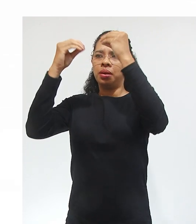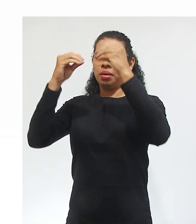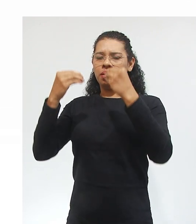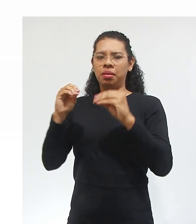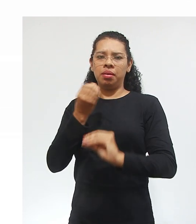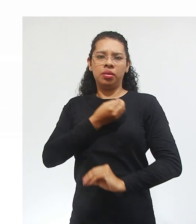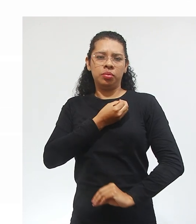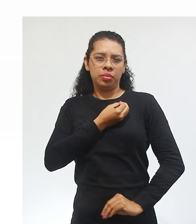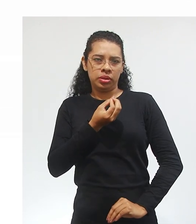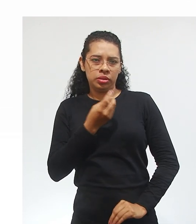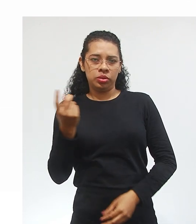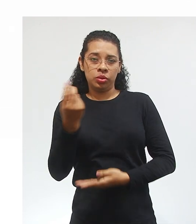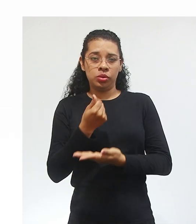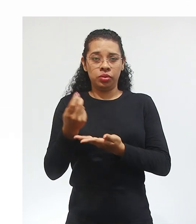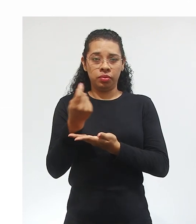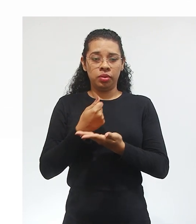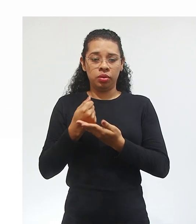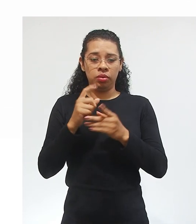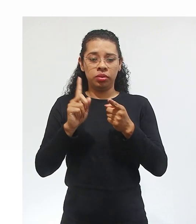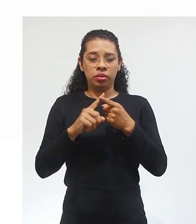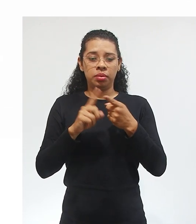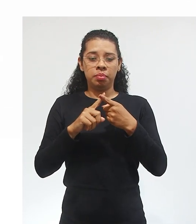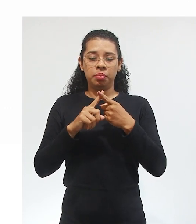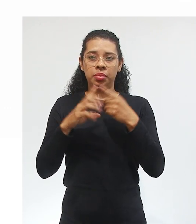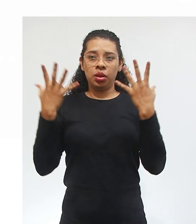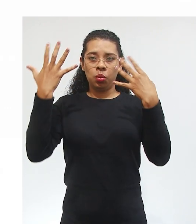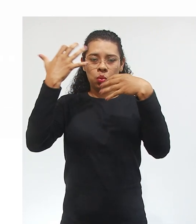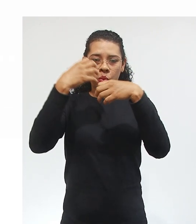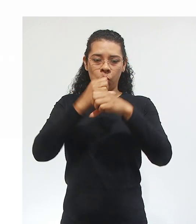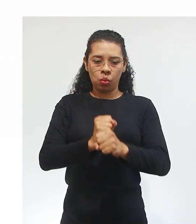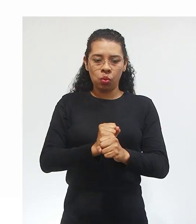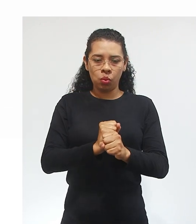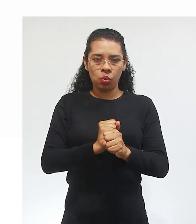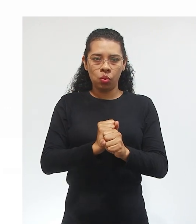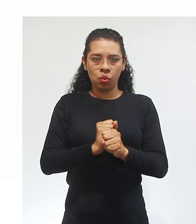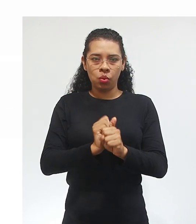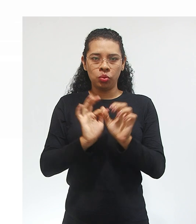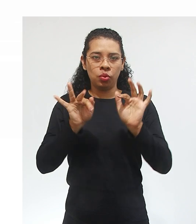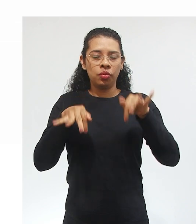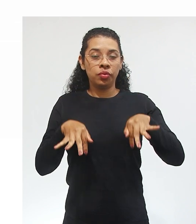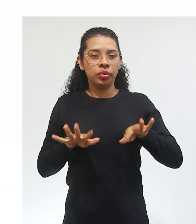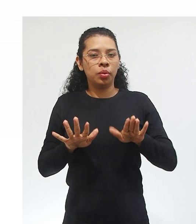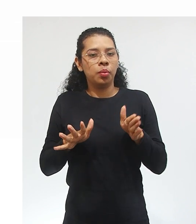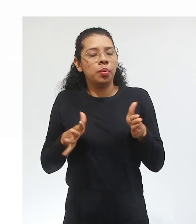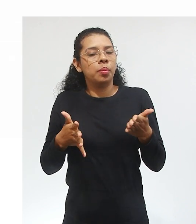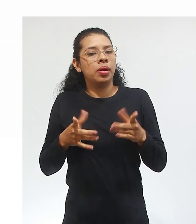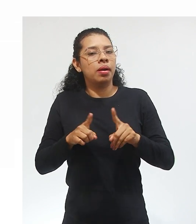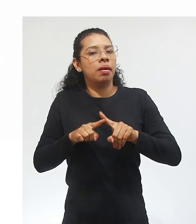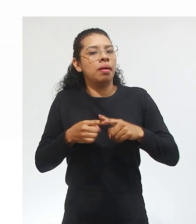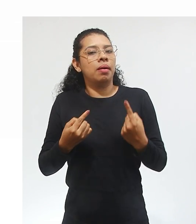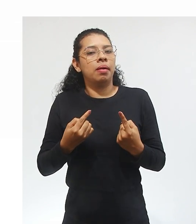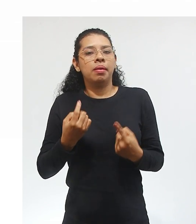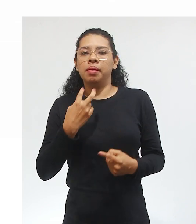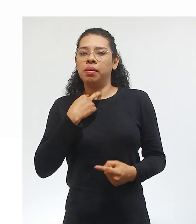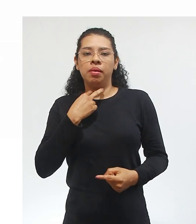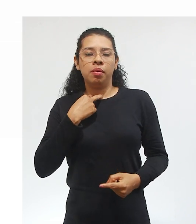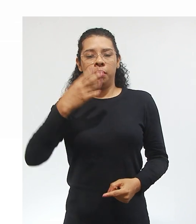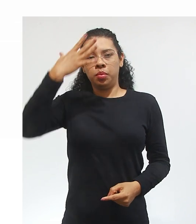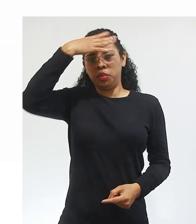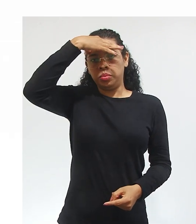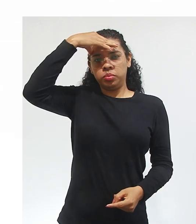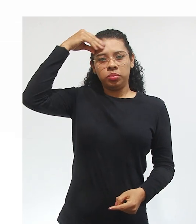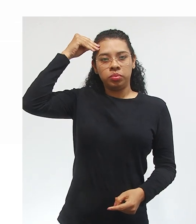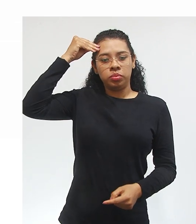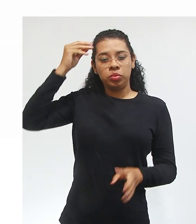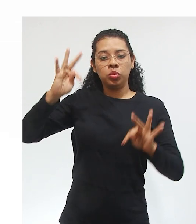saldos, tá? Feito isso, vou somar o total e não esqueço que os valores